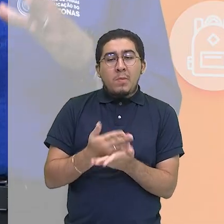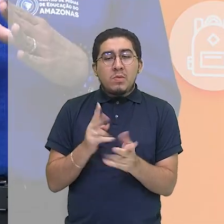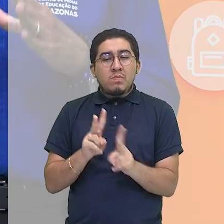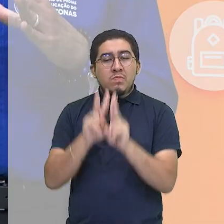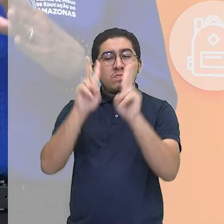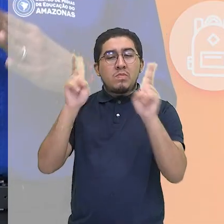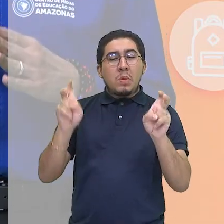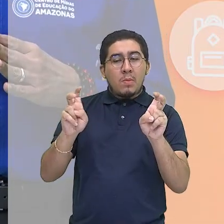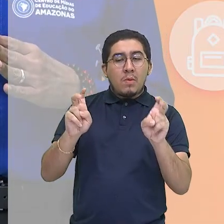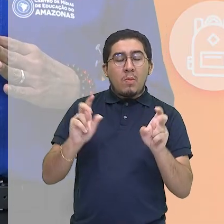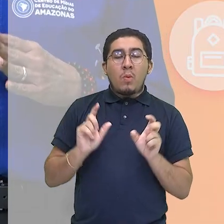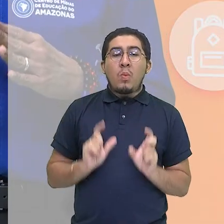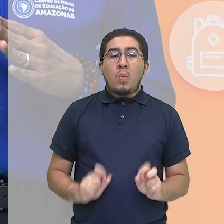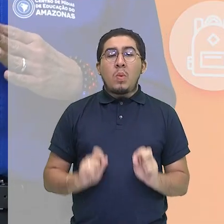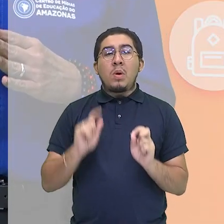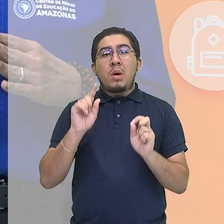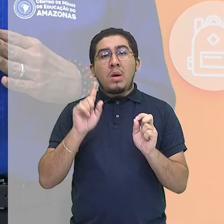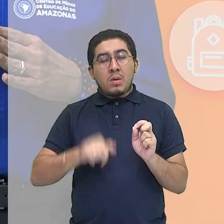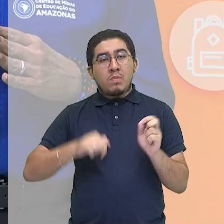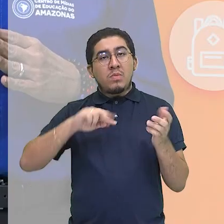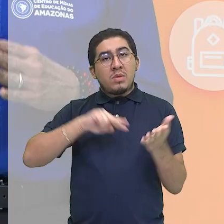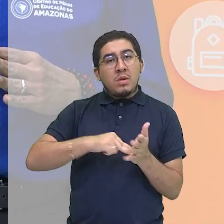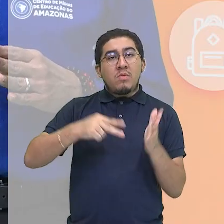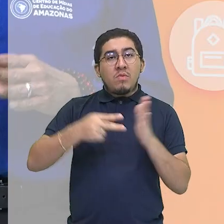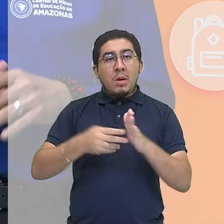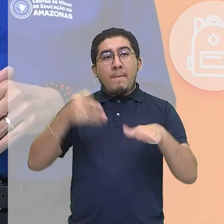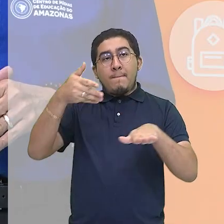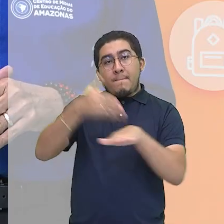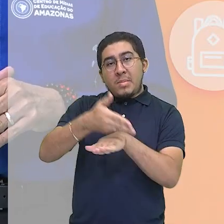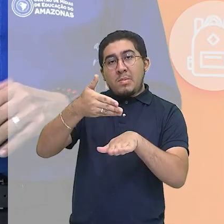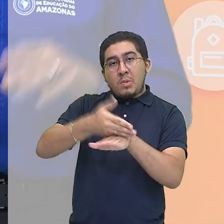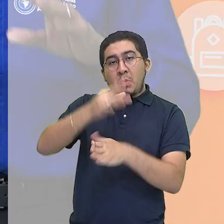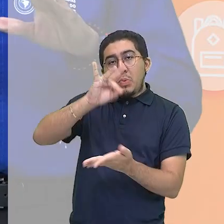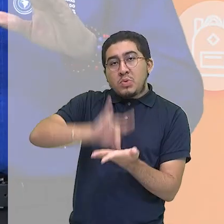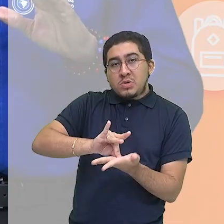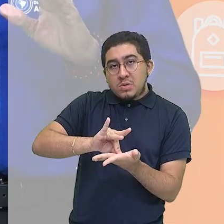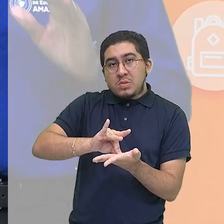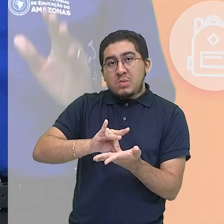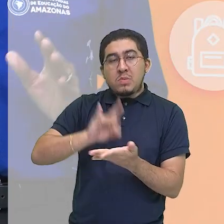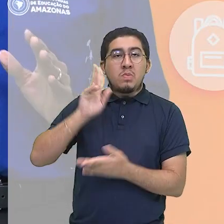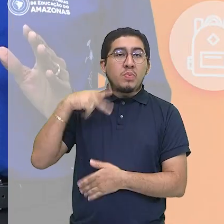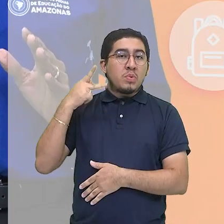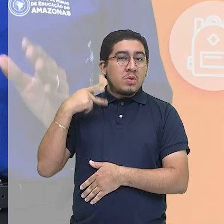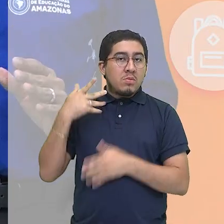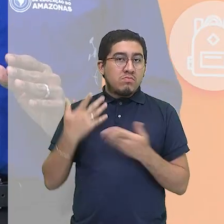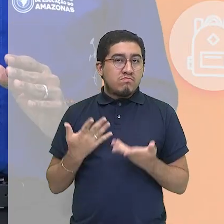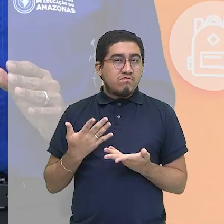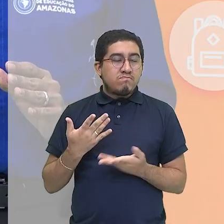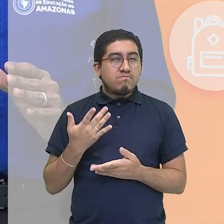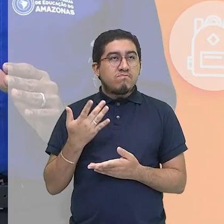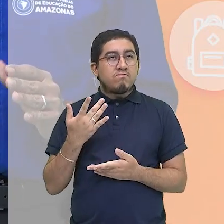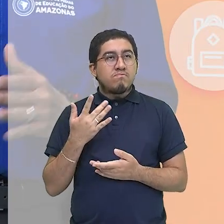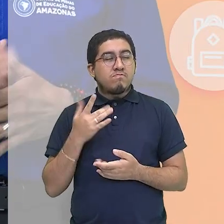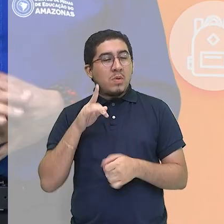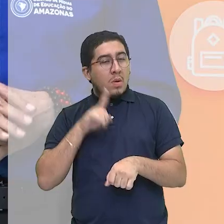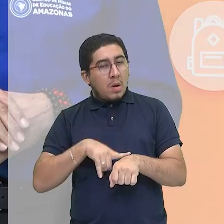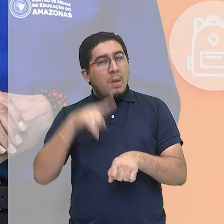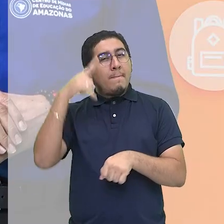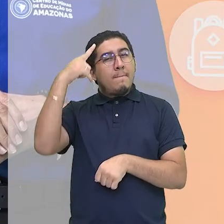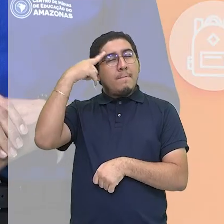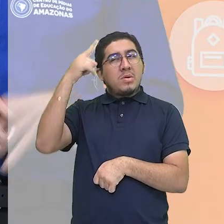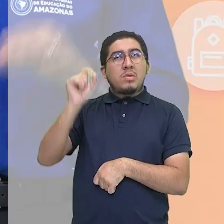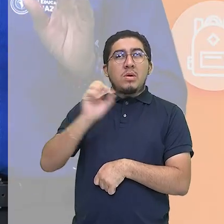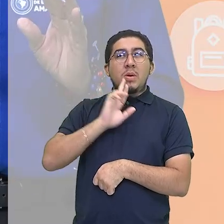o que designa a participação política? Imediatamente, você aí vai